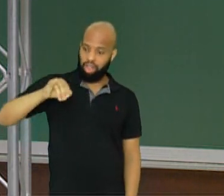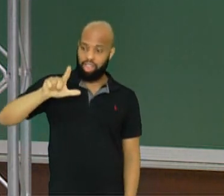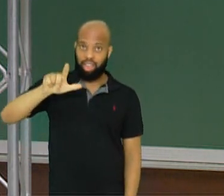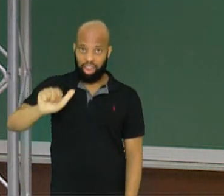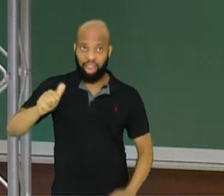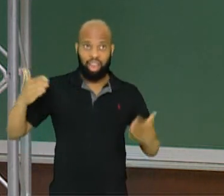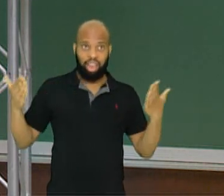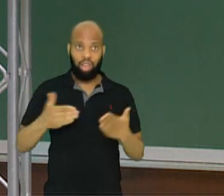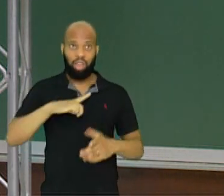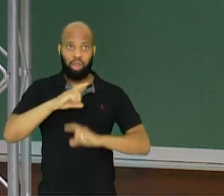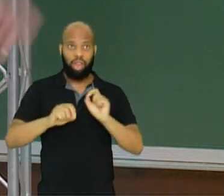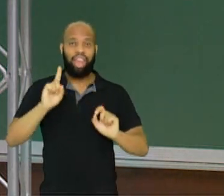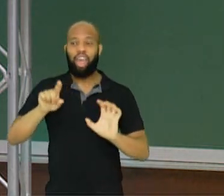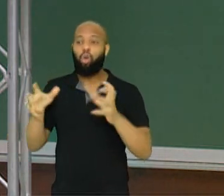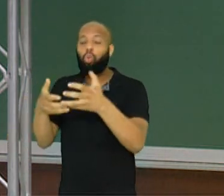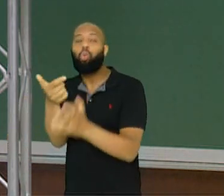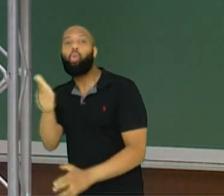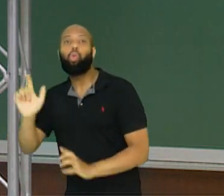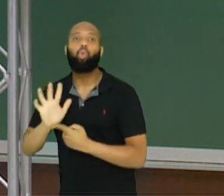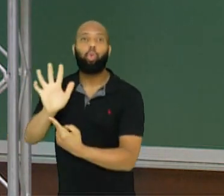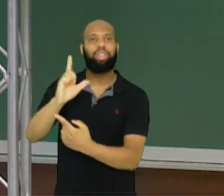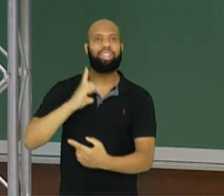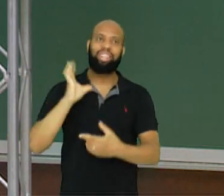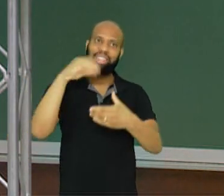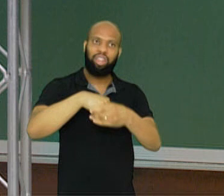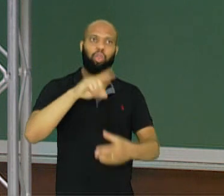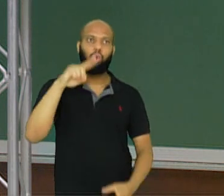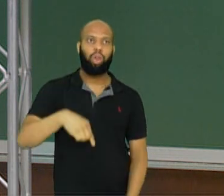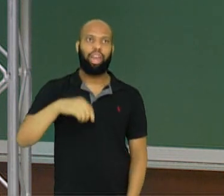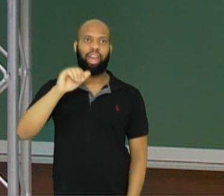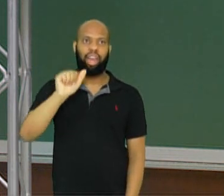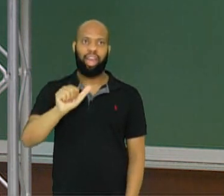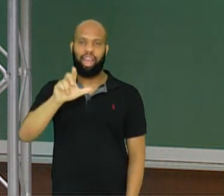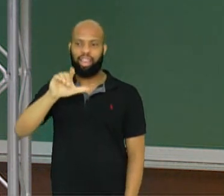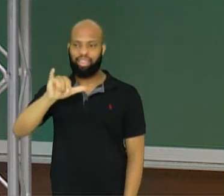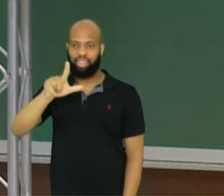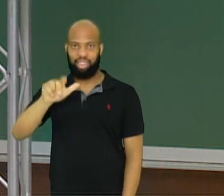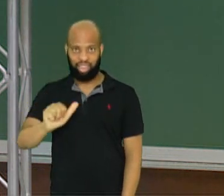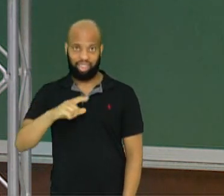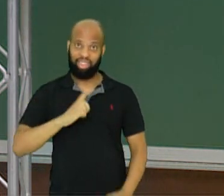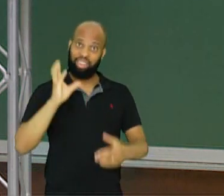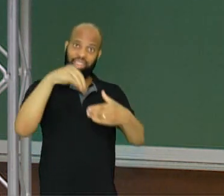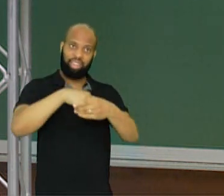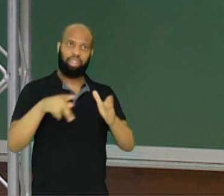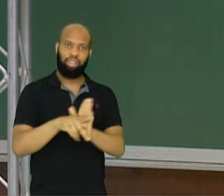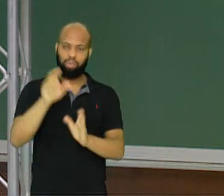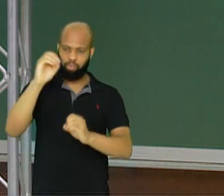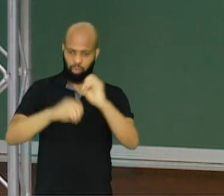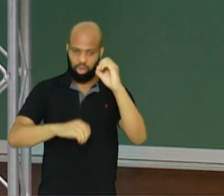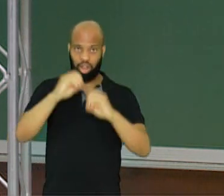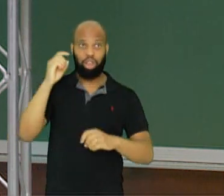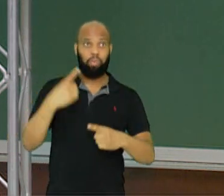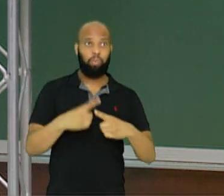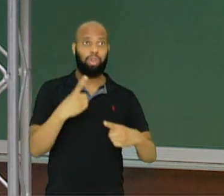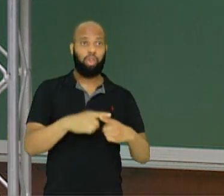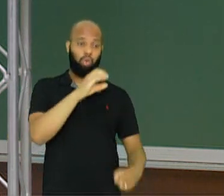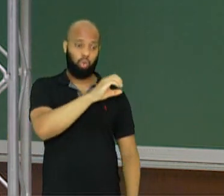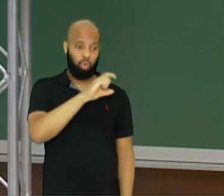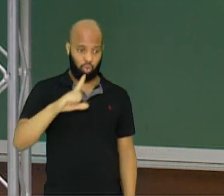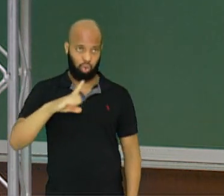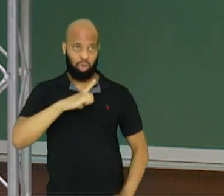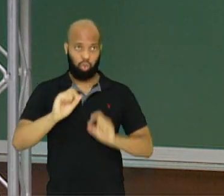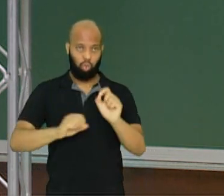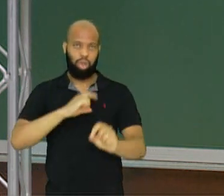grupo acila para ligar na molécula. Então o que acontece? O cloro que é